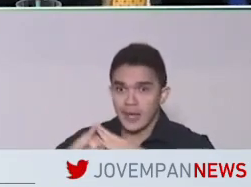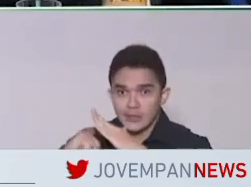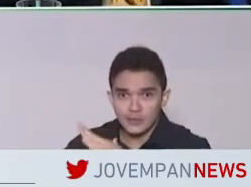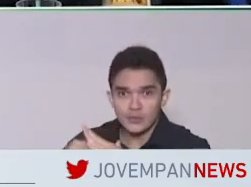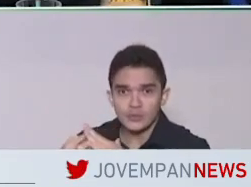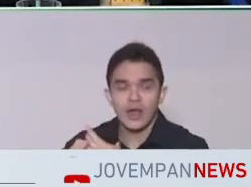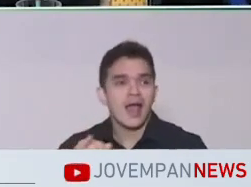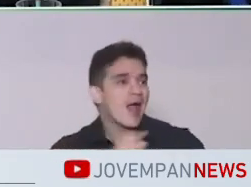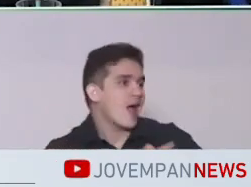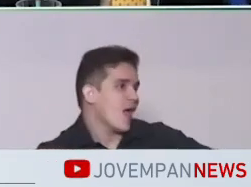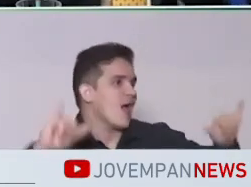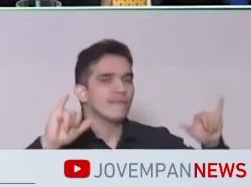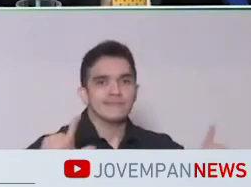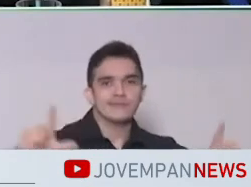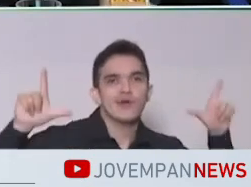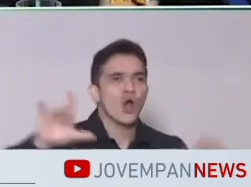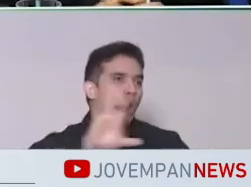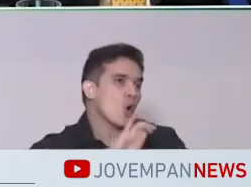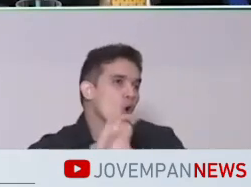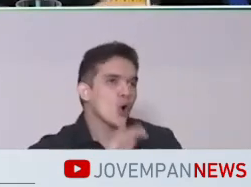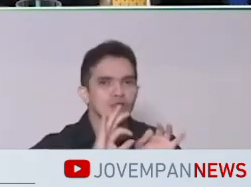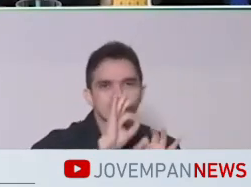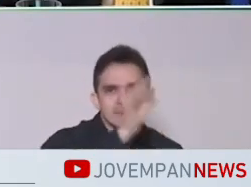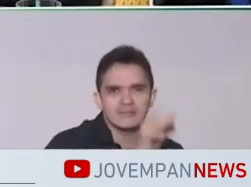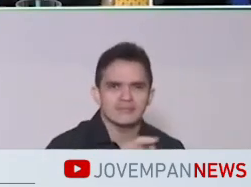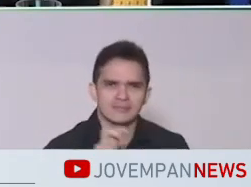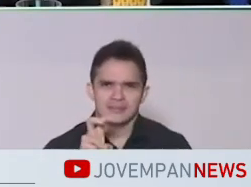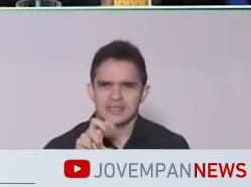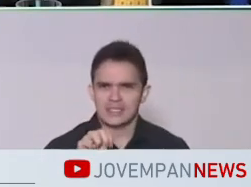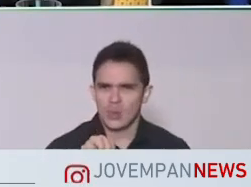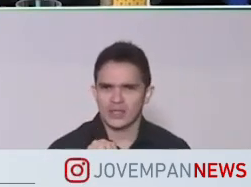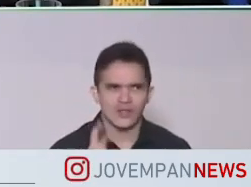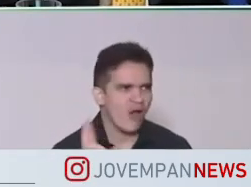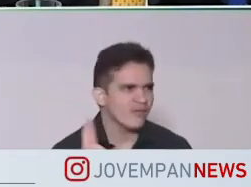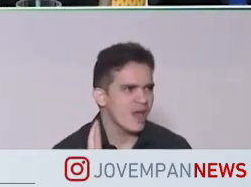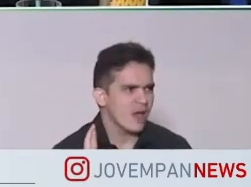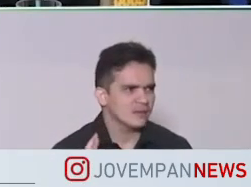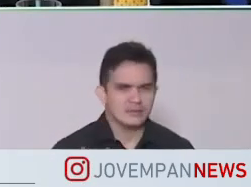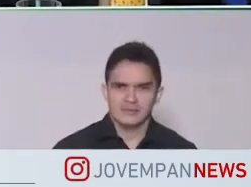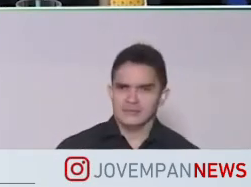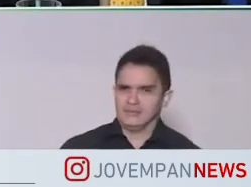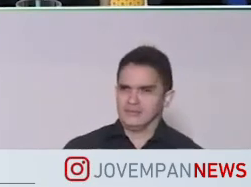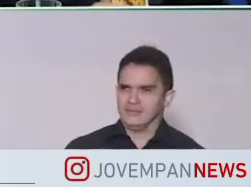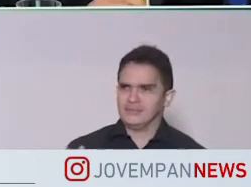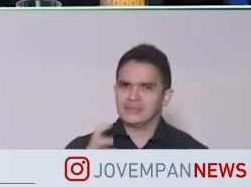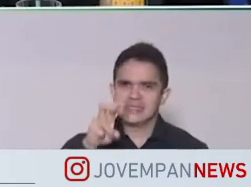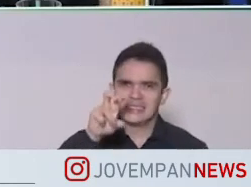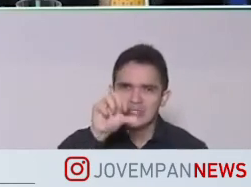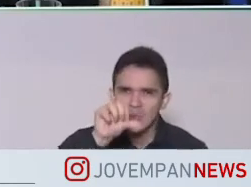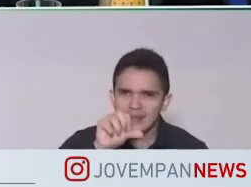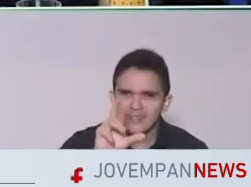anunciam cursos de AD é um valor de 59 e 90 né uma mensalidade